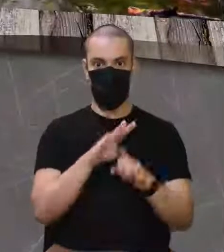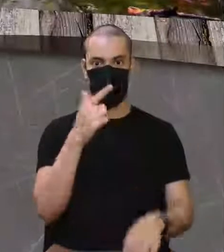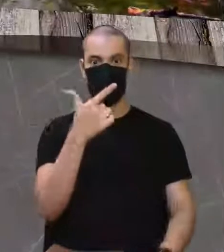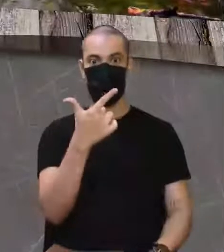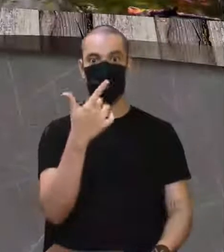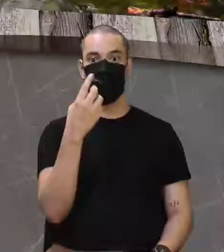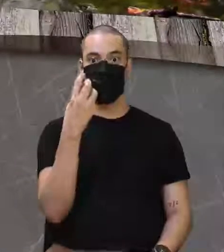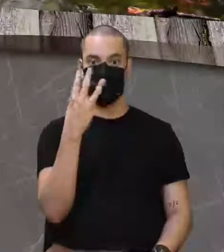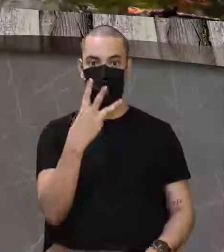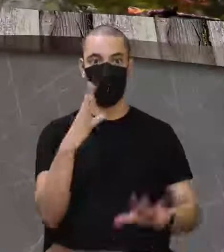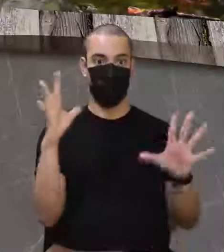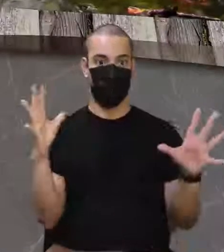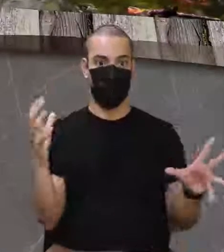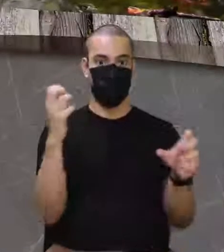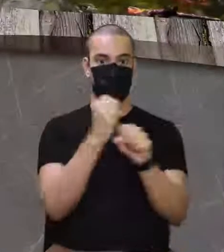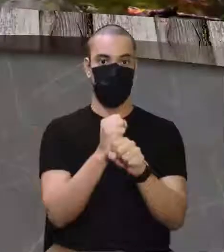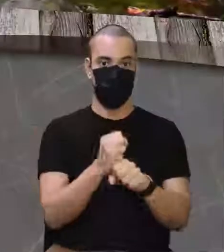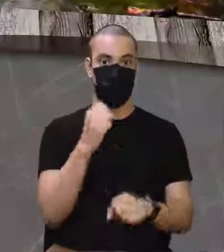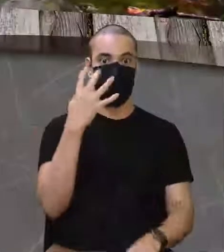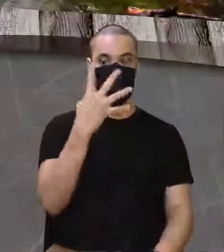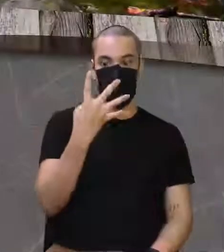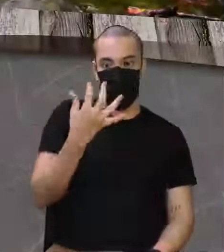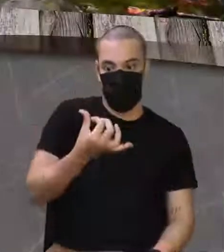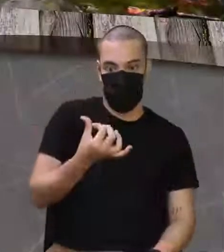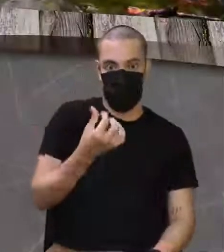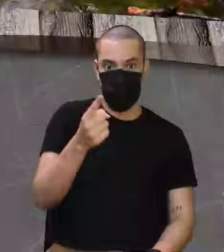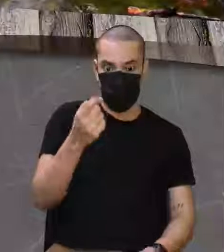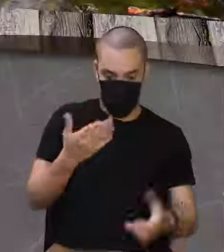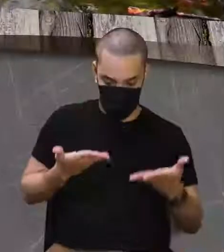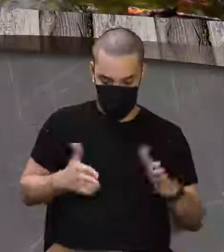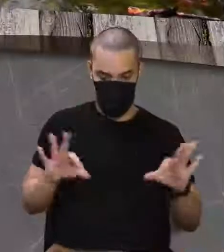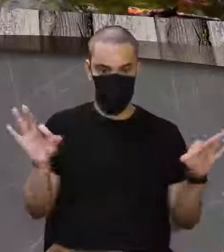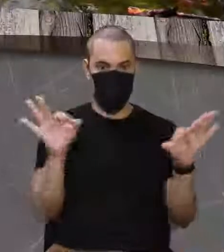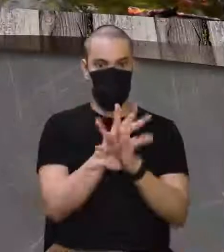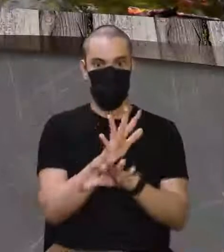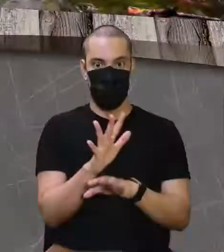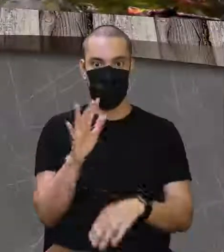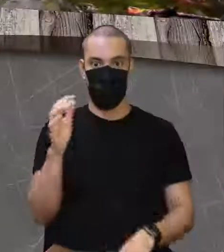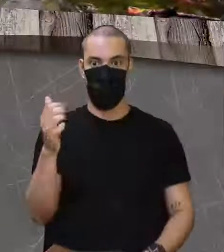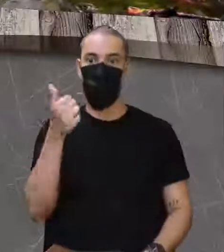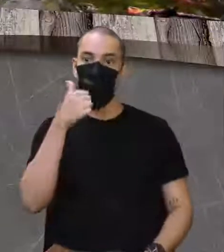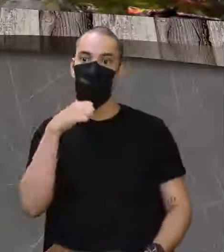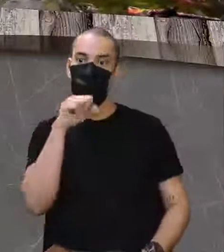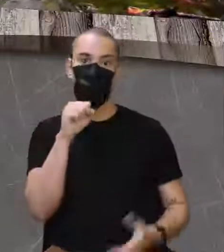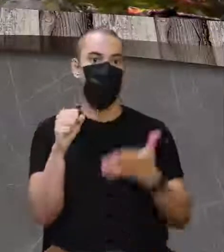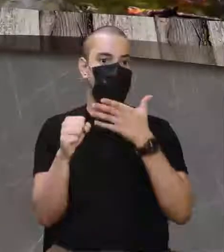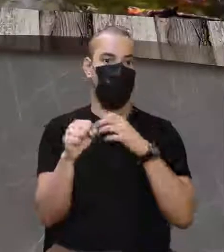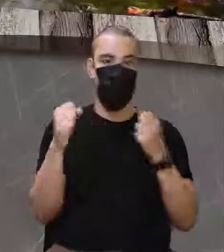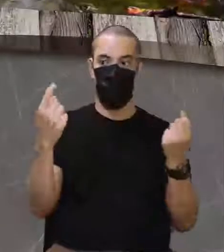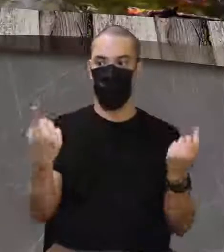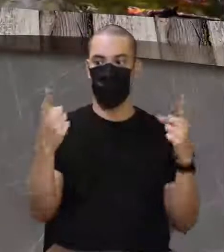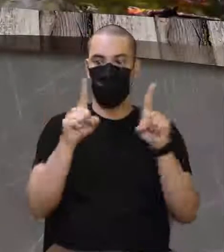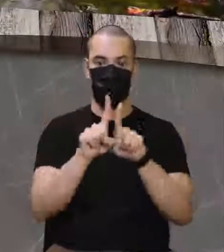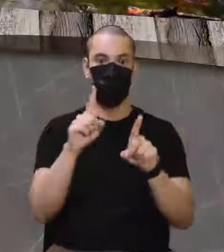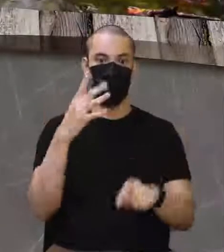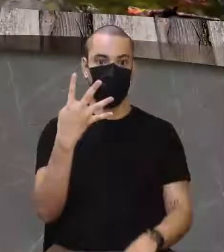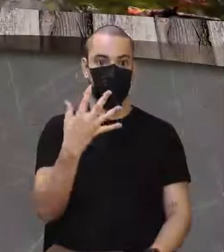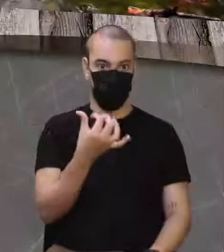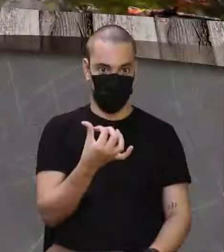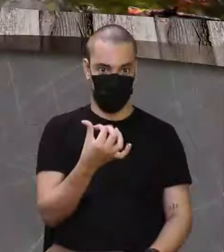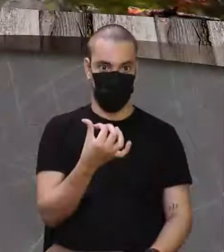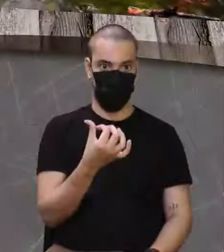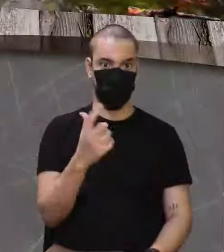ter 46. O indivíduo que formou você é a soma do seu pai e da sua mãe. Então, veja bem,